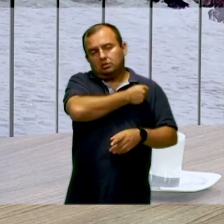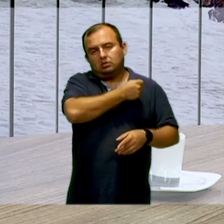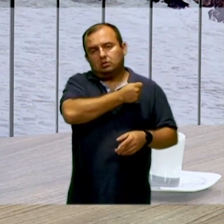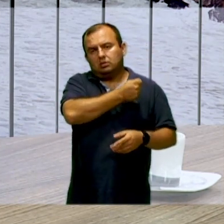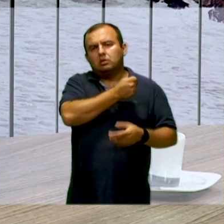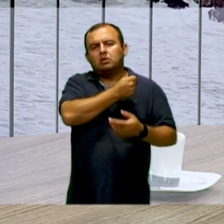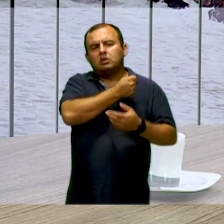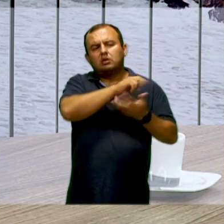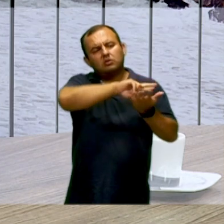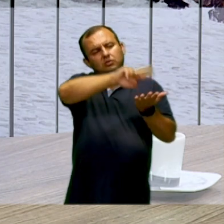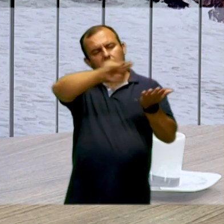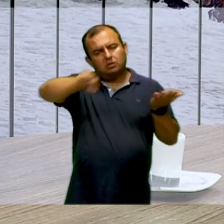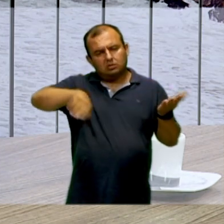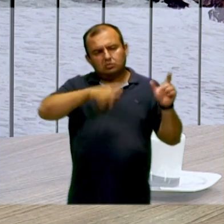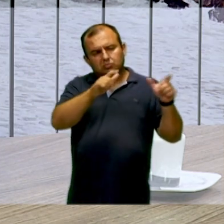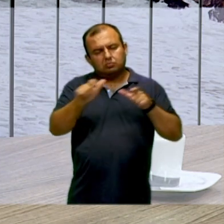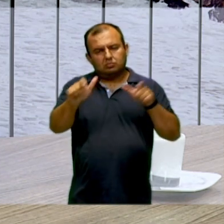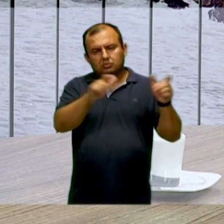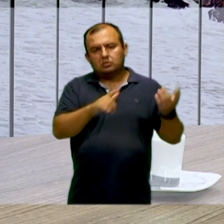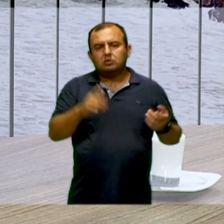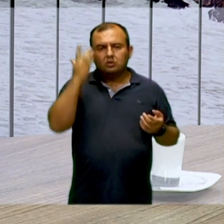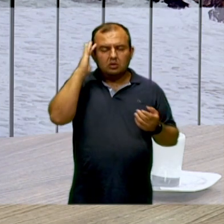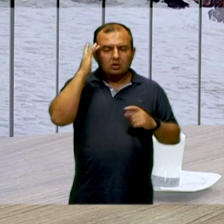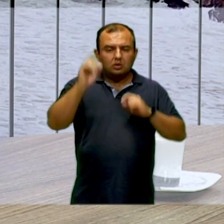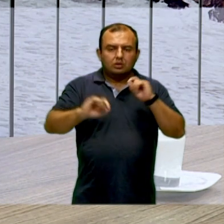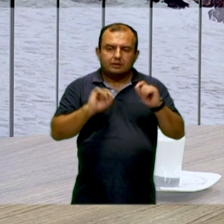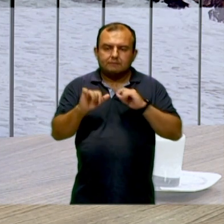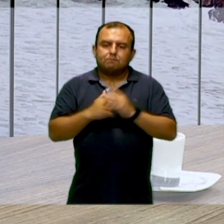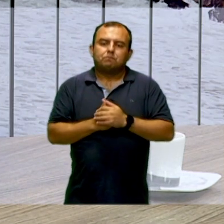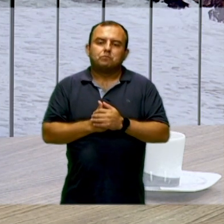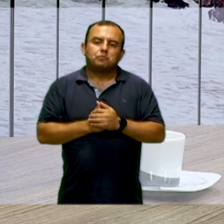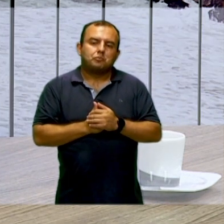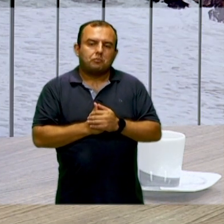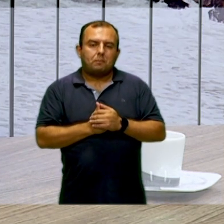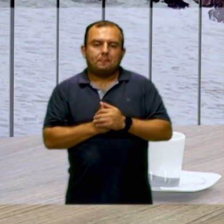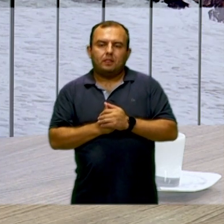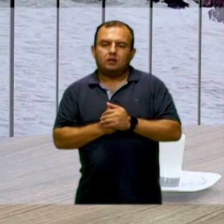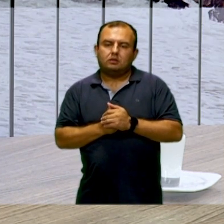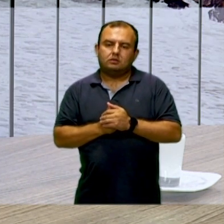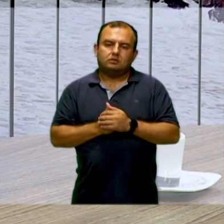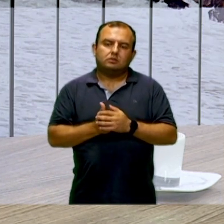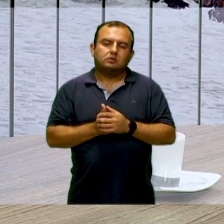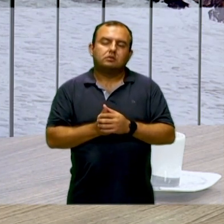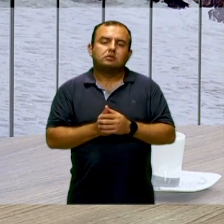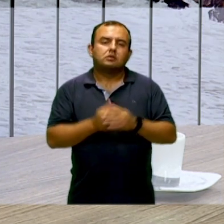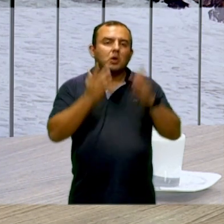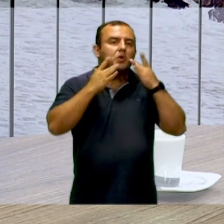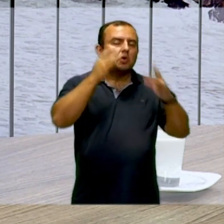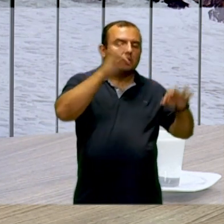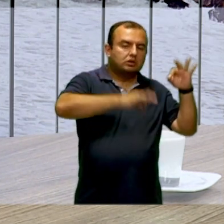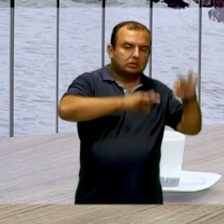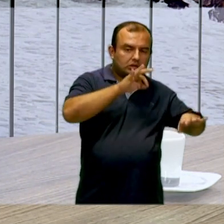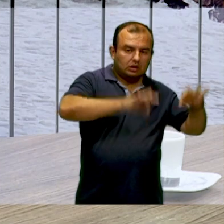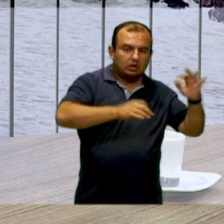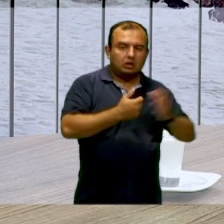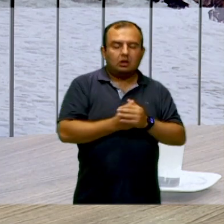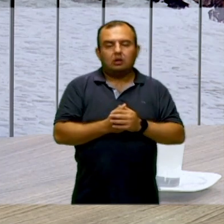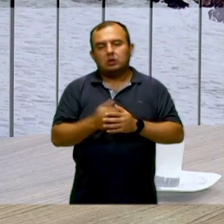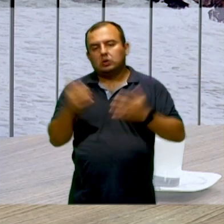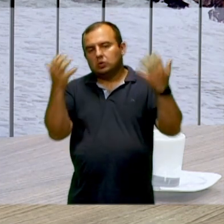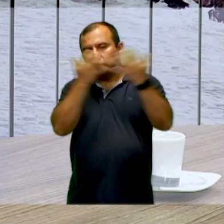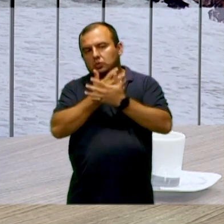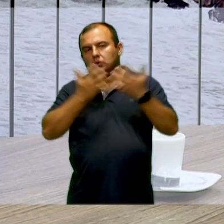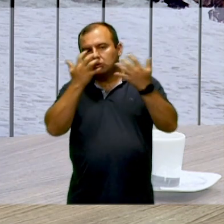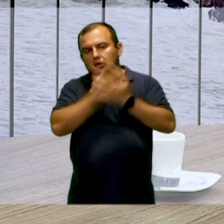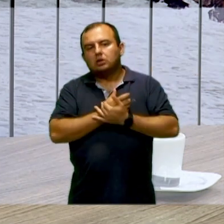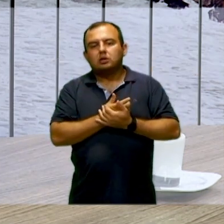em várias coisas, né? E eu acho que não precisa ser só teatro, ou só coral,